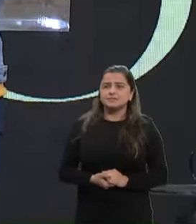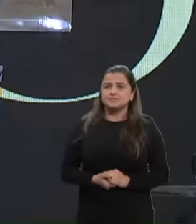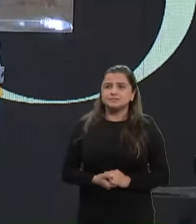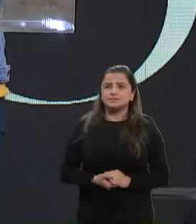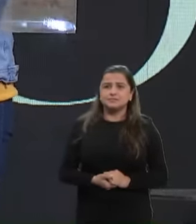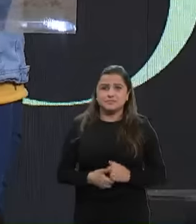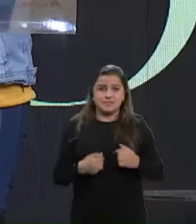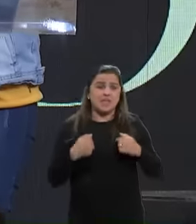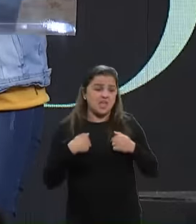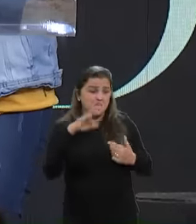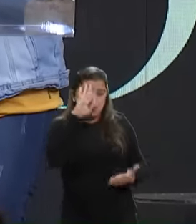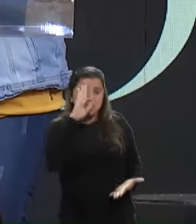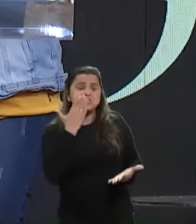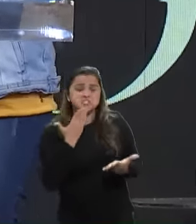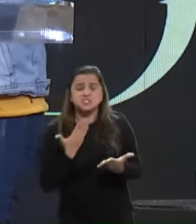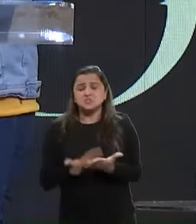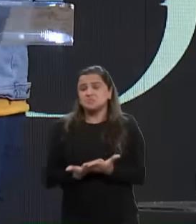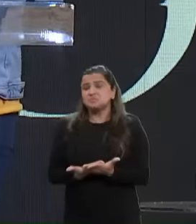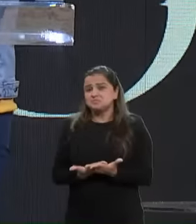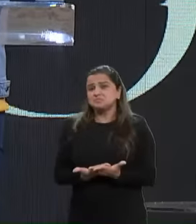Eu estou acreditando